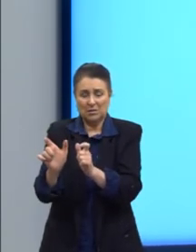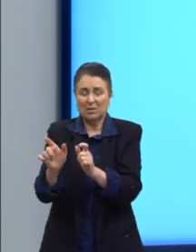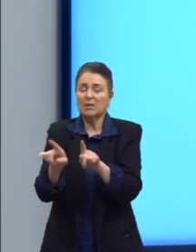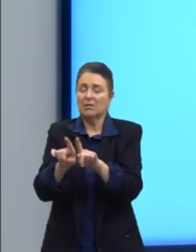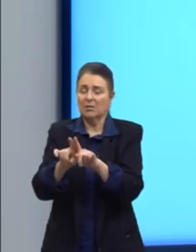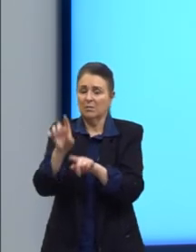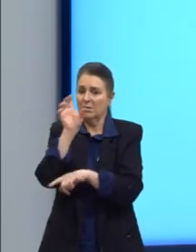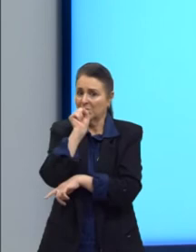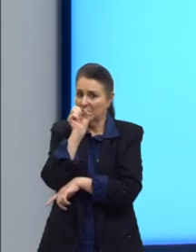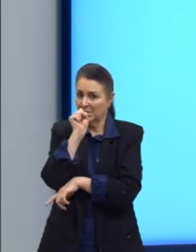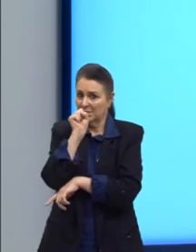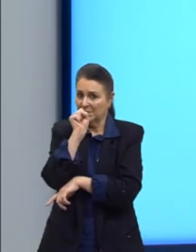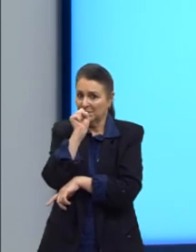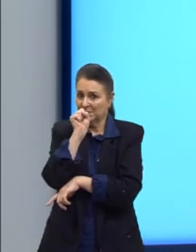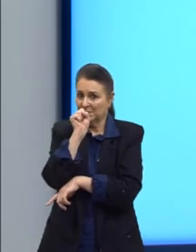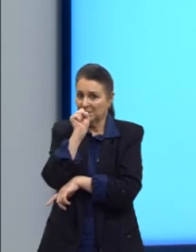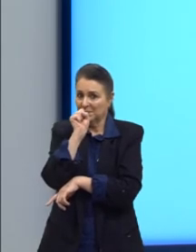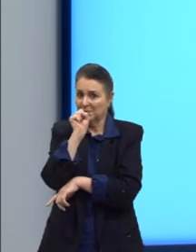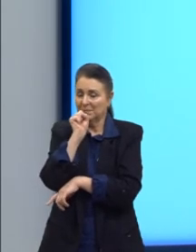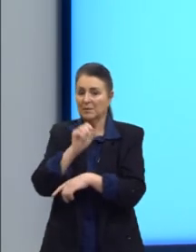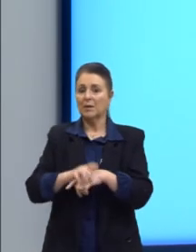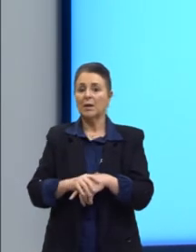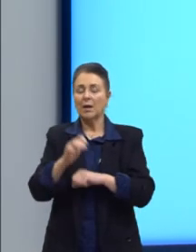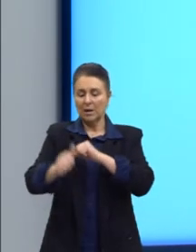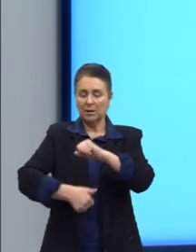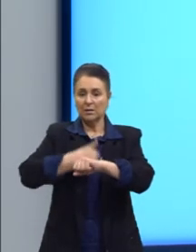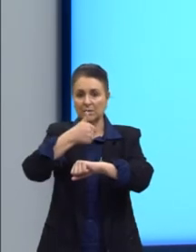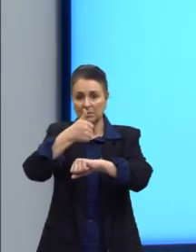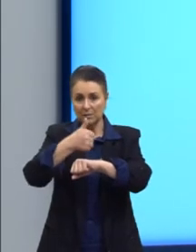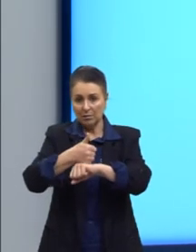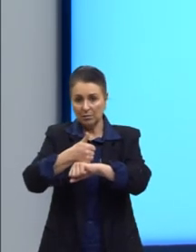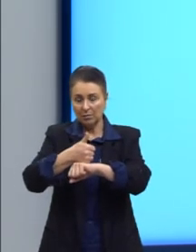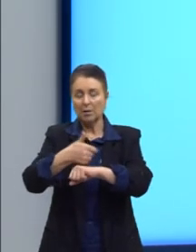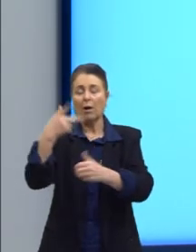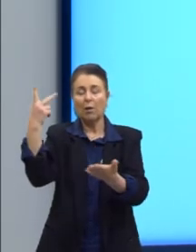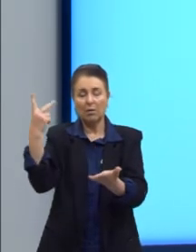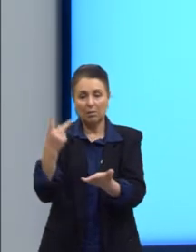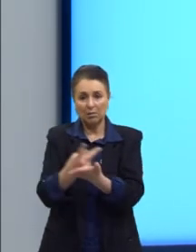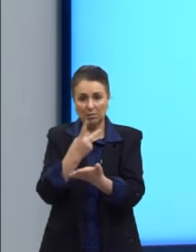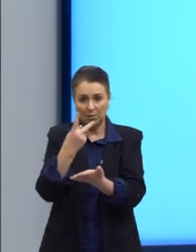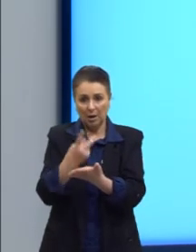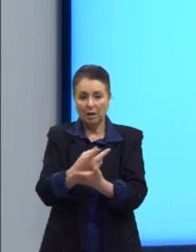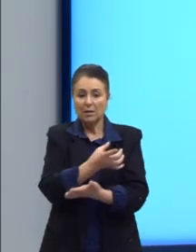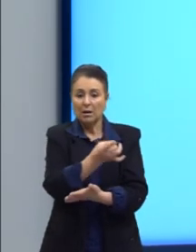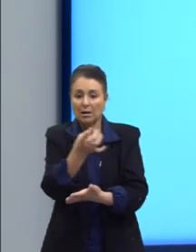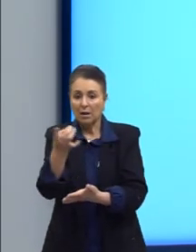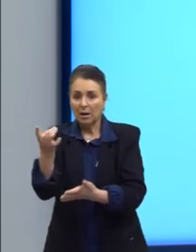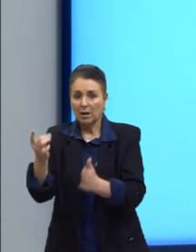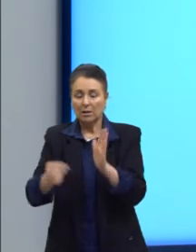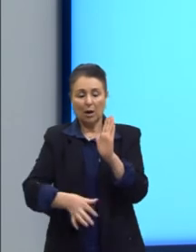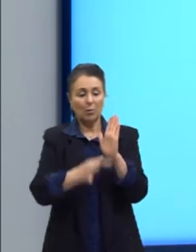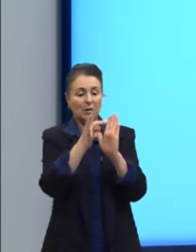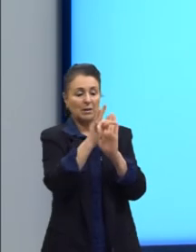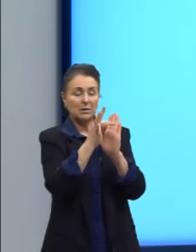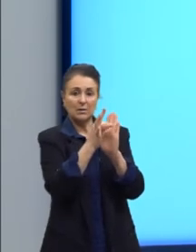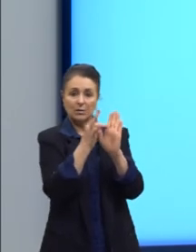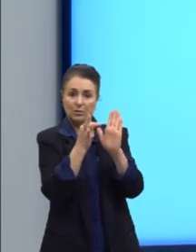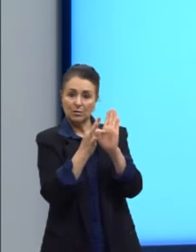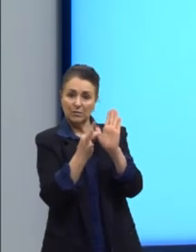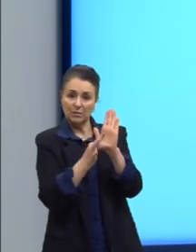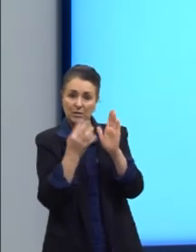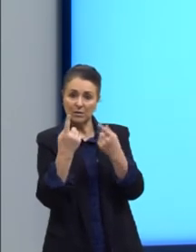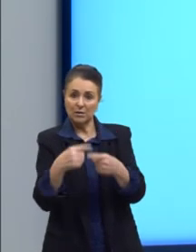sábado e a gente pode afirmar que essas substituições que vão correr em cada uma das estrofes da música